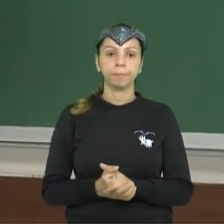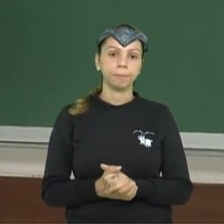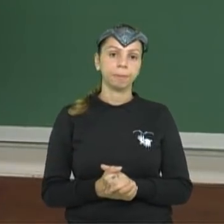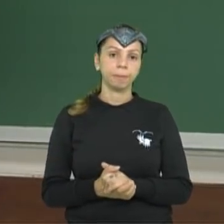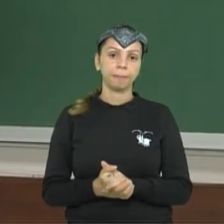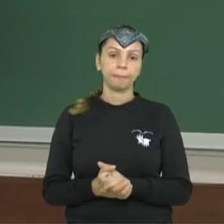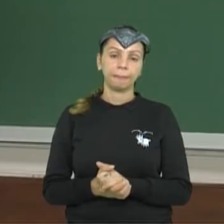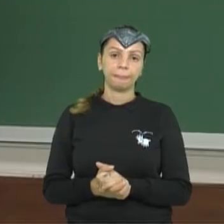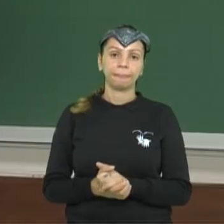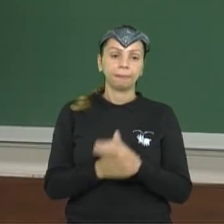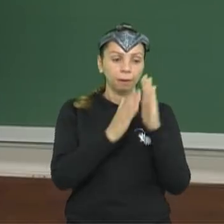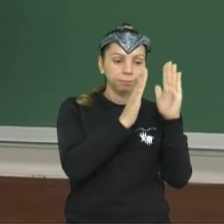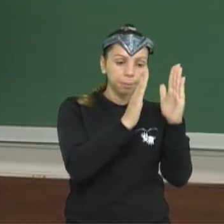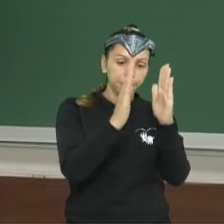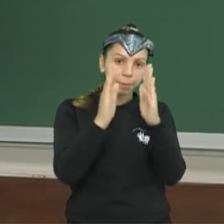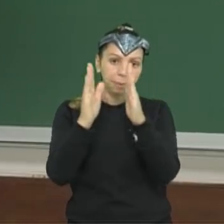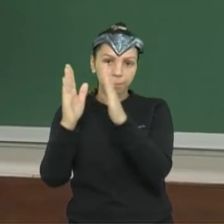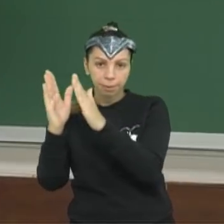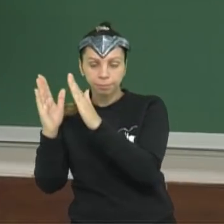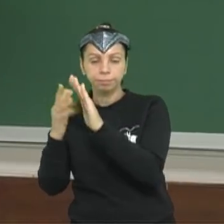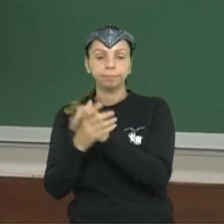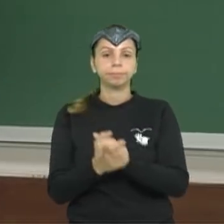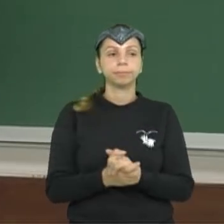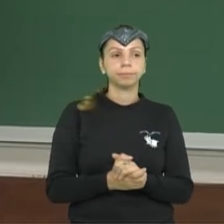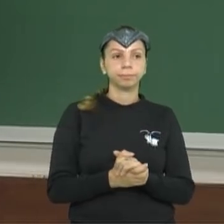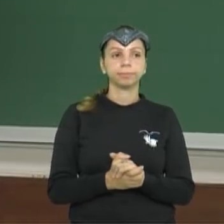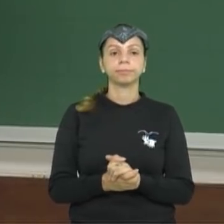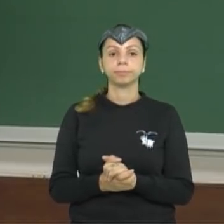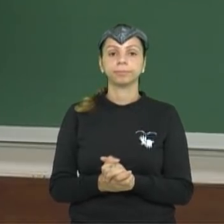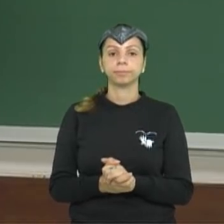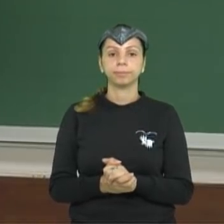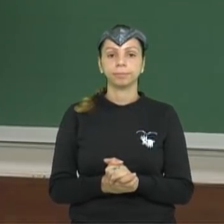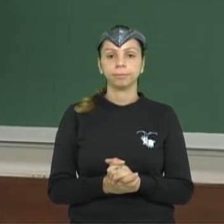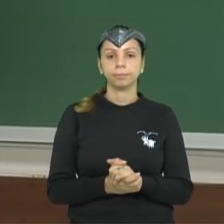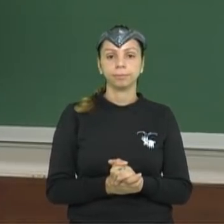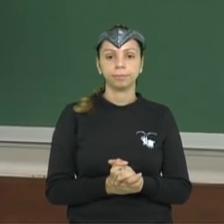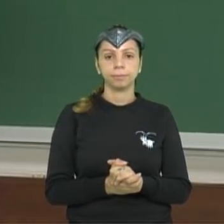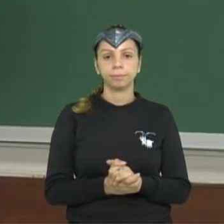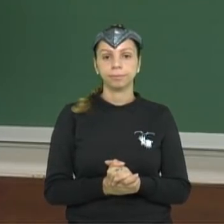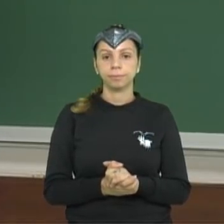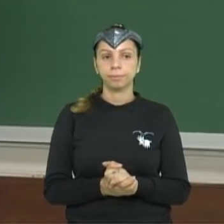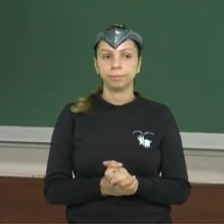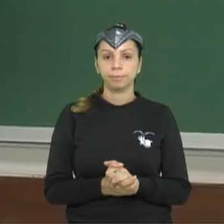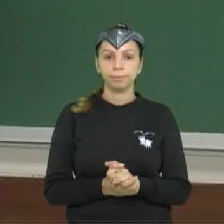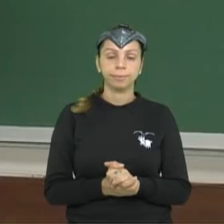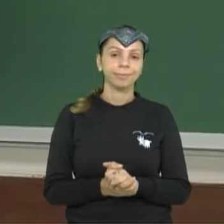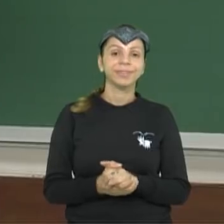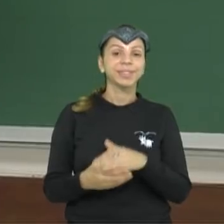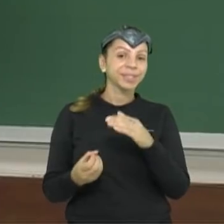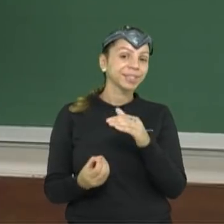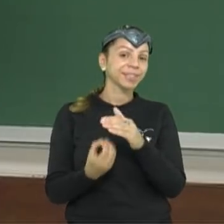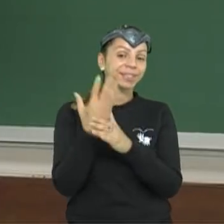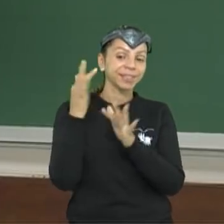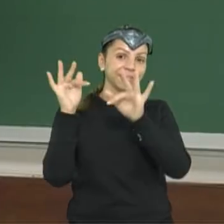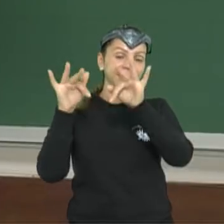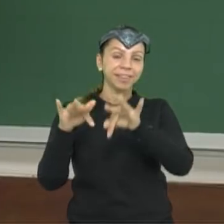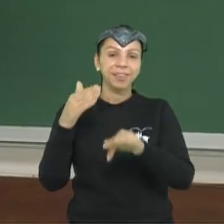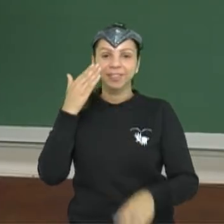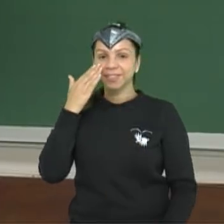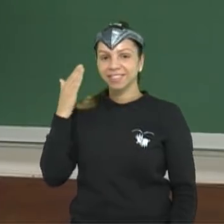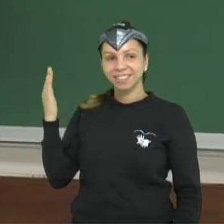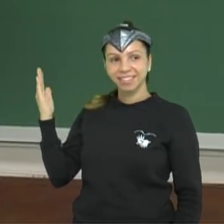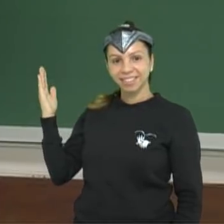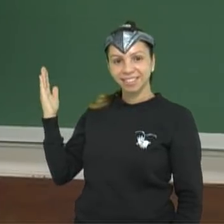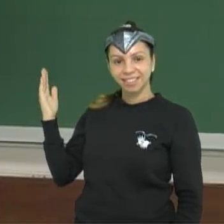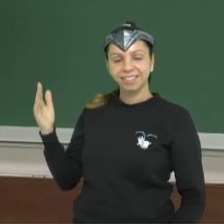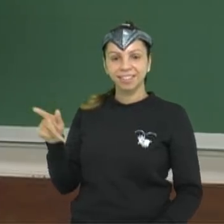passou por todo esse processo. Para daí nós termos o nosso resultado final. Olha só,